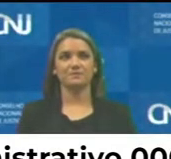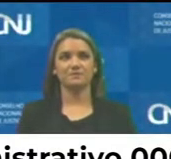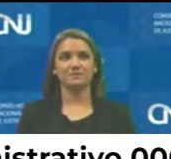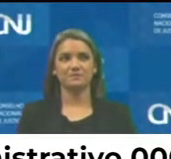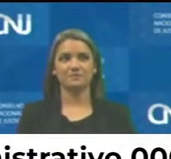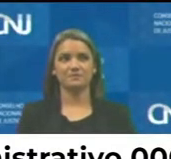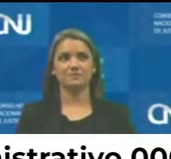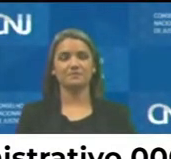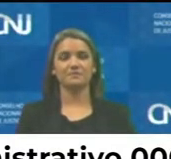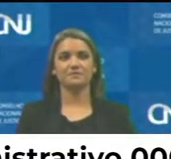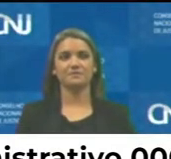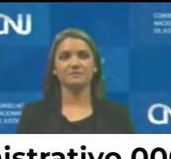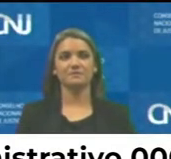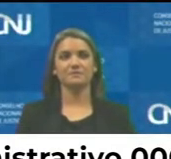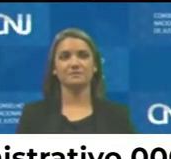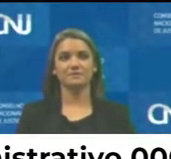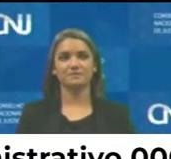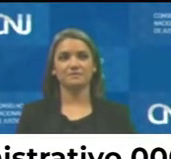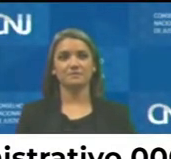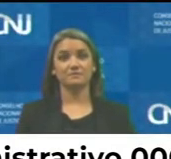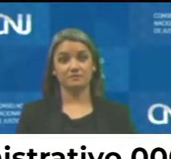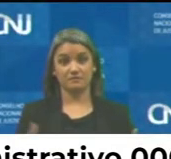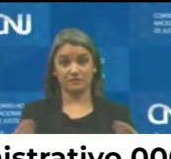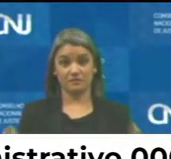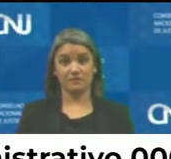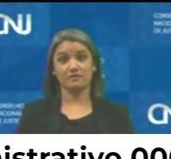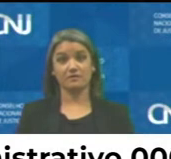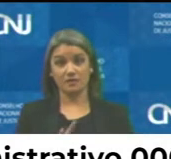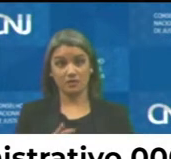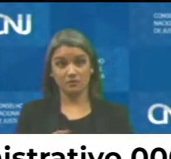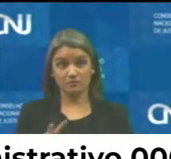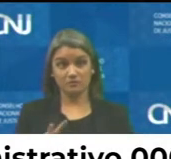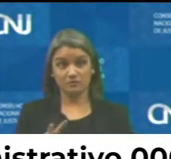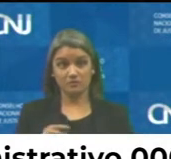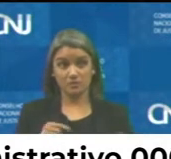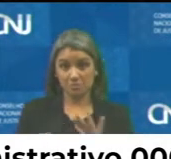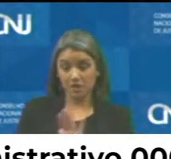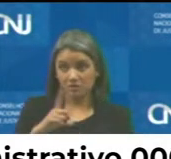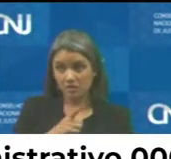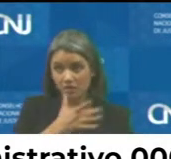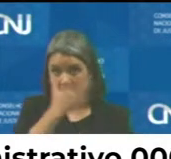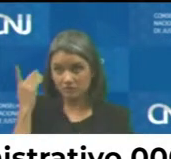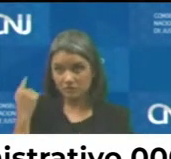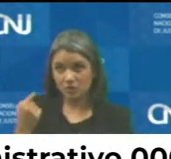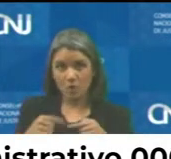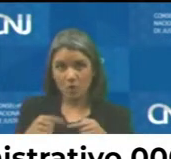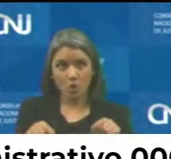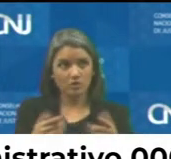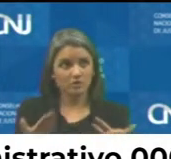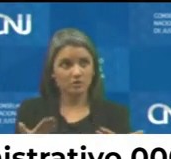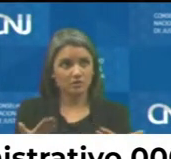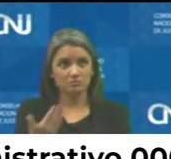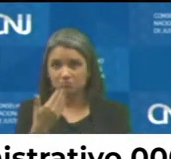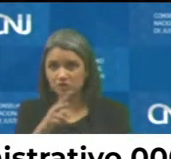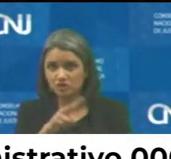Boa noite, excelência. Então, haverá alguma divergência se apresentada? Sim. Nem pediu de vista no momento.